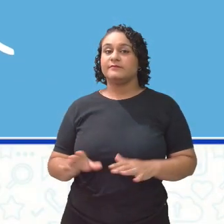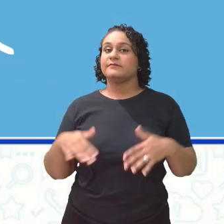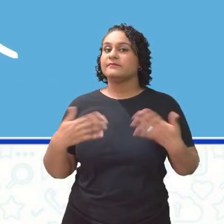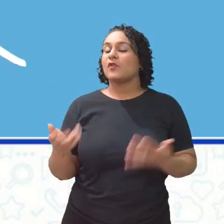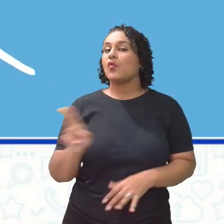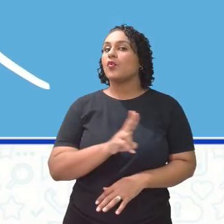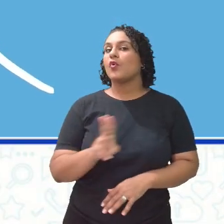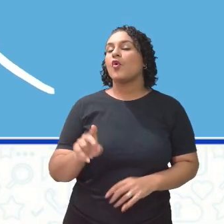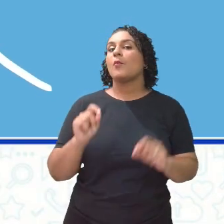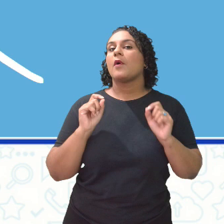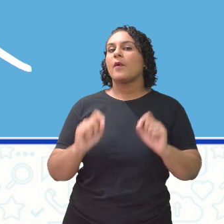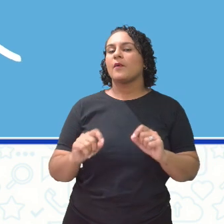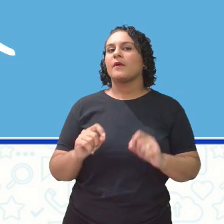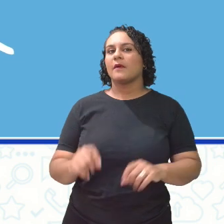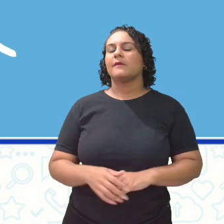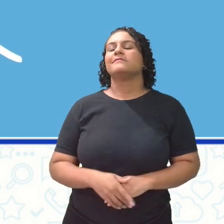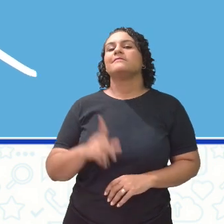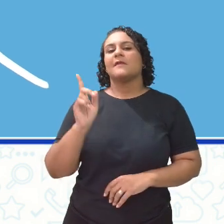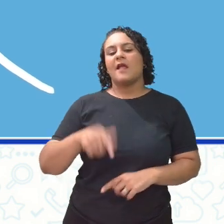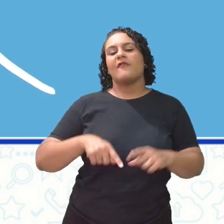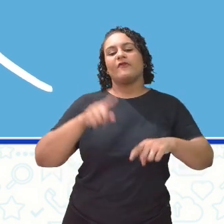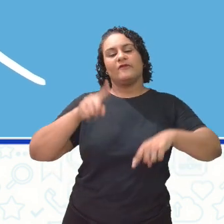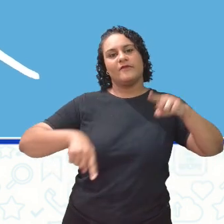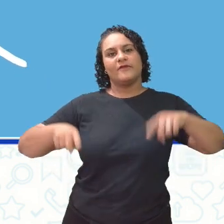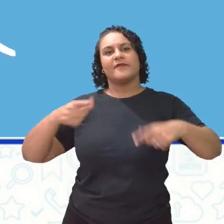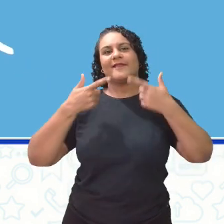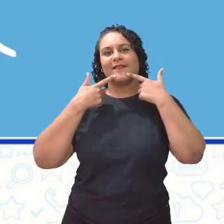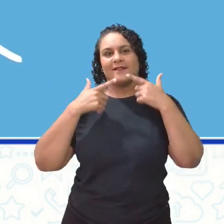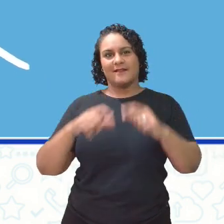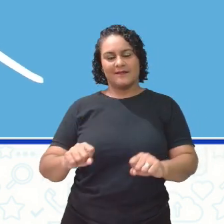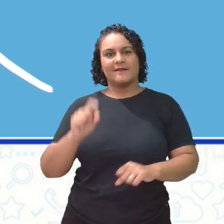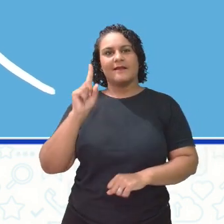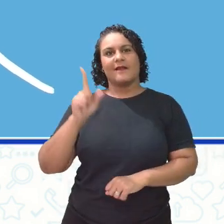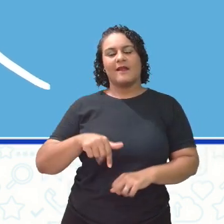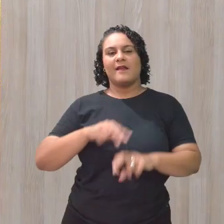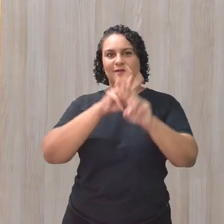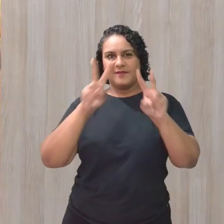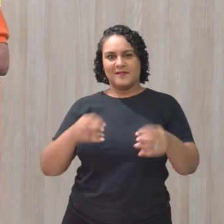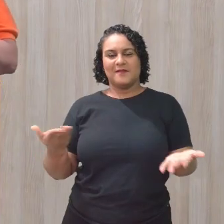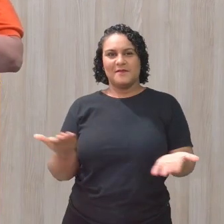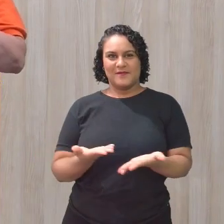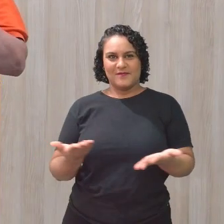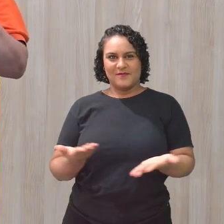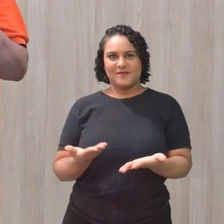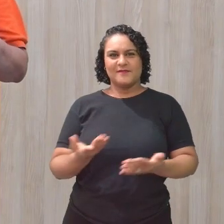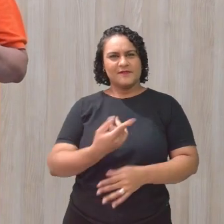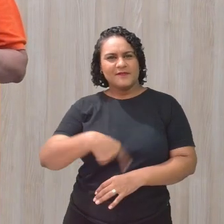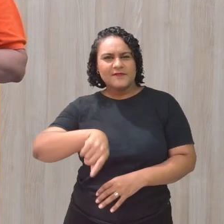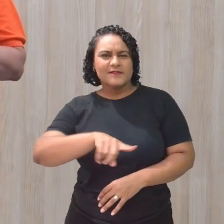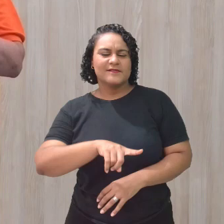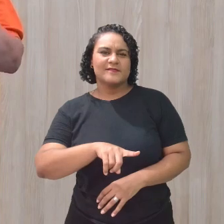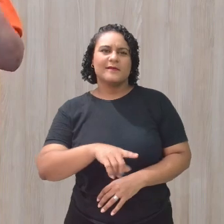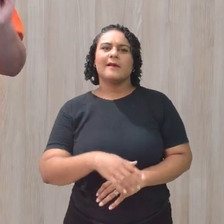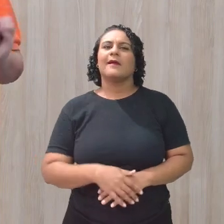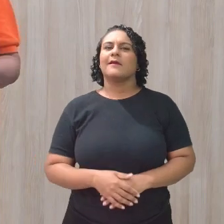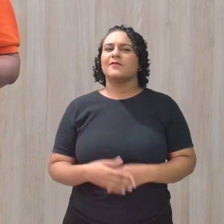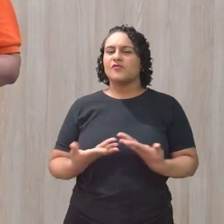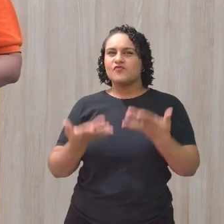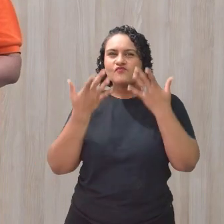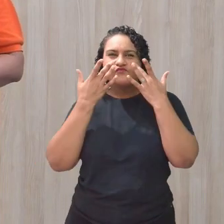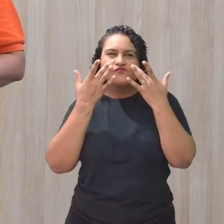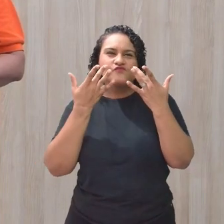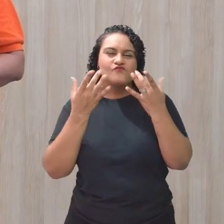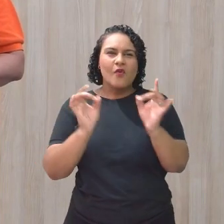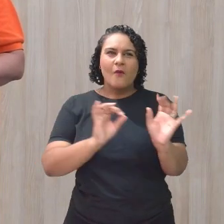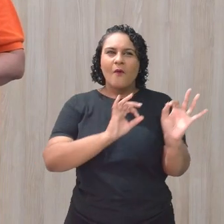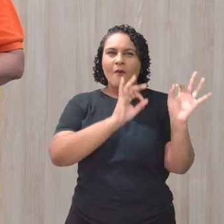Então, o nome disso é variação linguística, que é o tema da nossa aula de hoje, que vocês já estão aí todos envolvidos